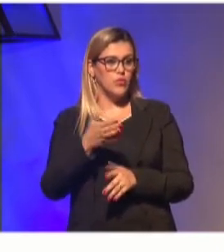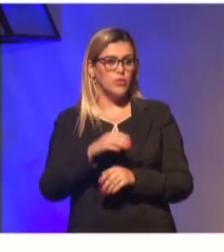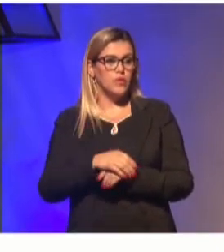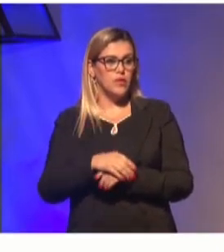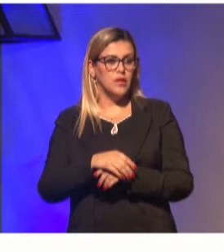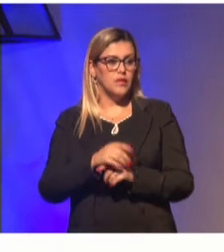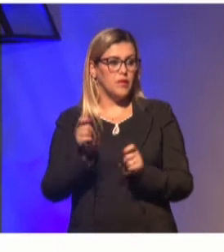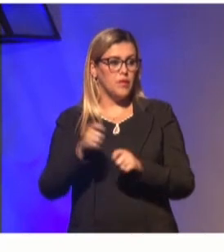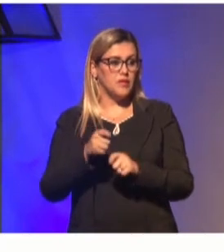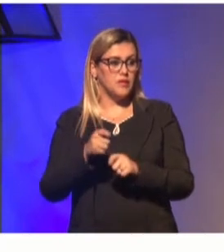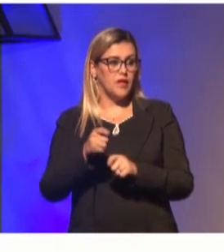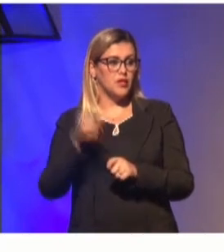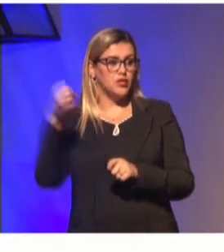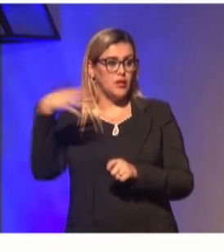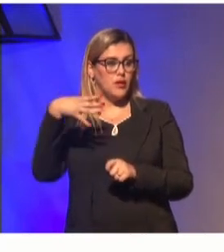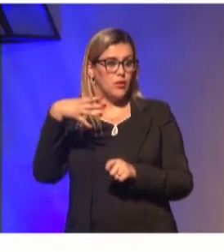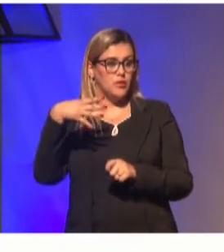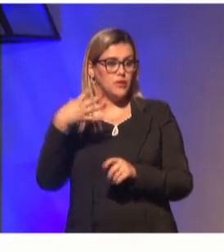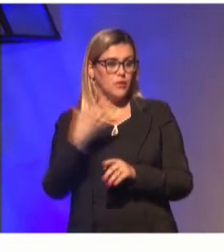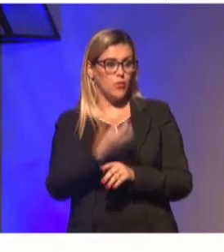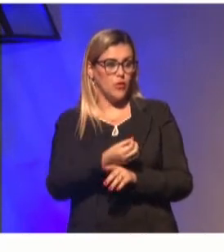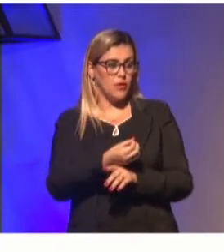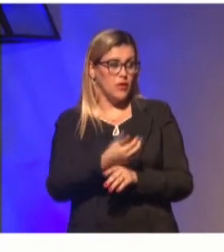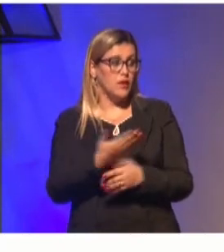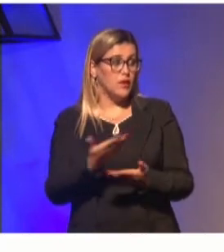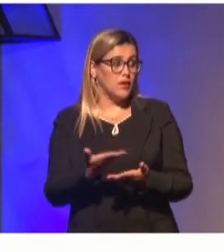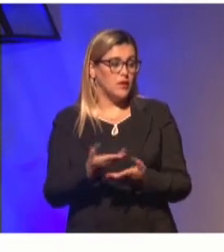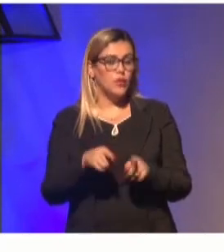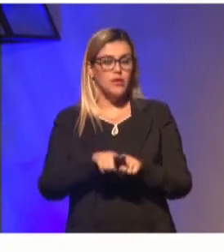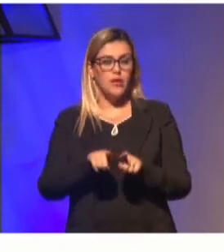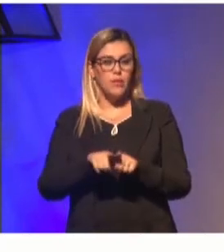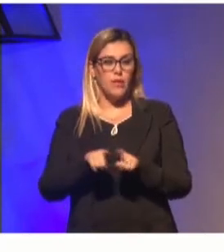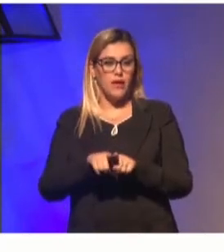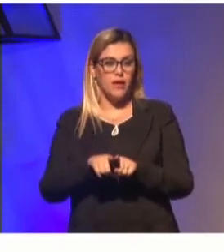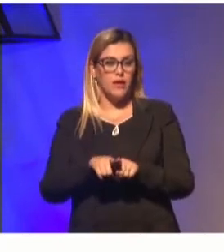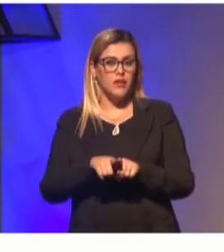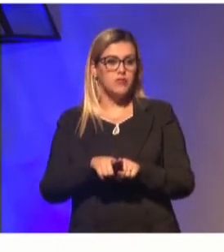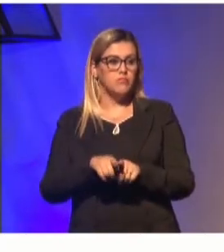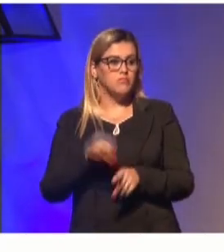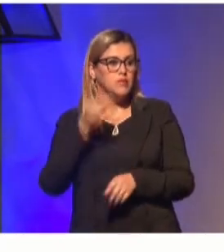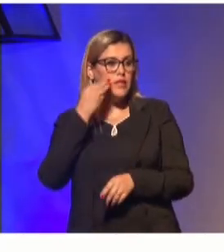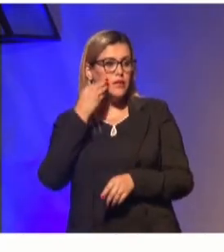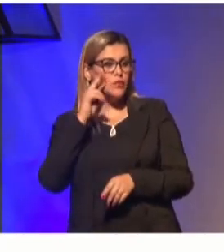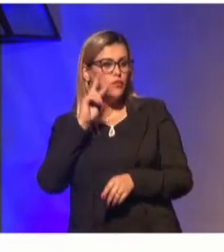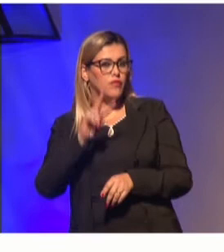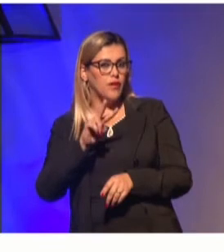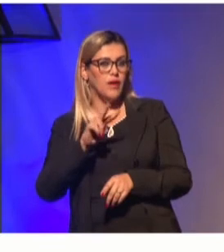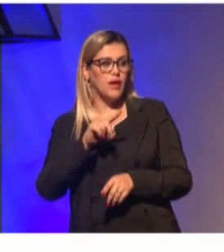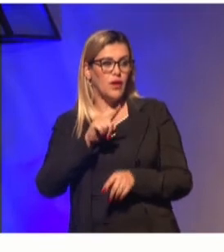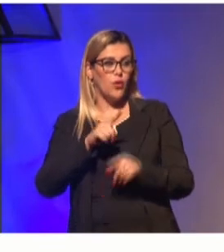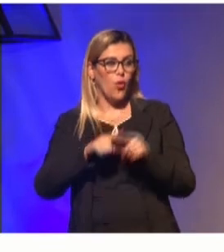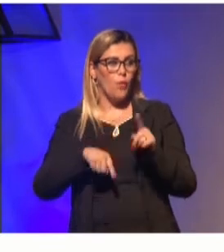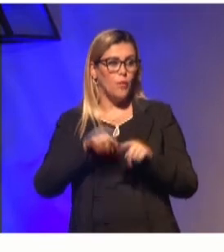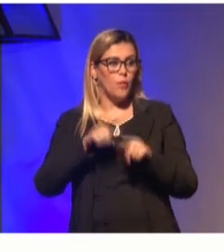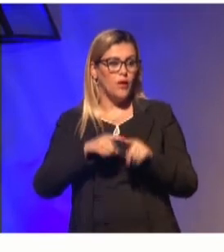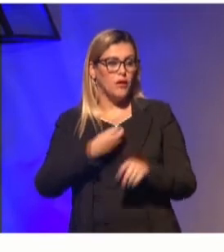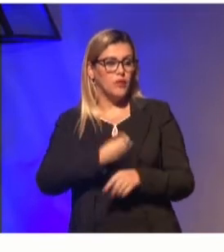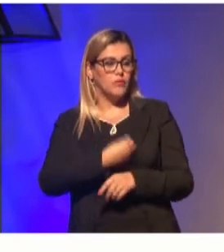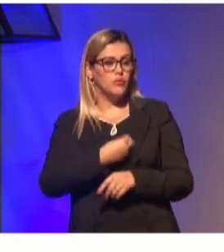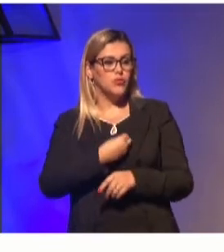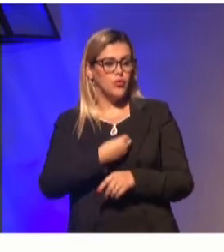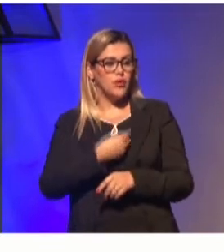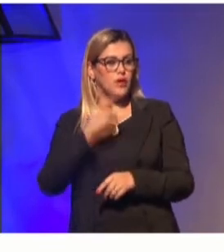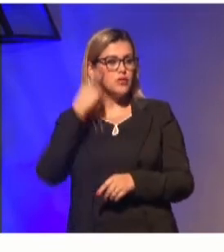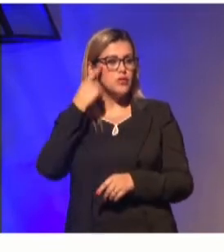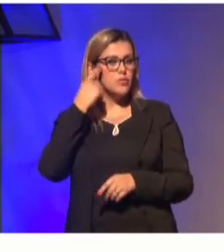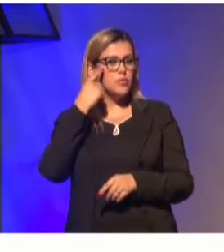da energia emitida aí pelo meu equipamento. Então, a gente também, tentando interpretar esses mecanismos, esses parâmetros, a gente